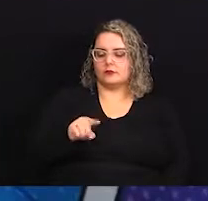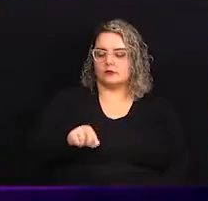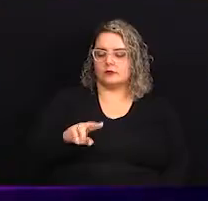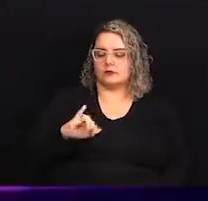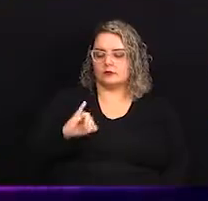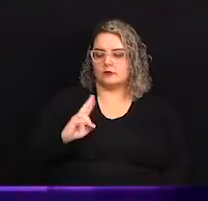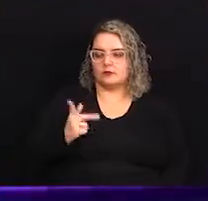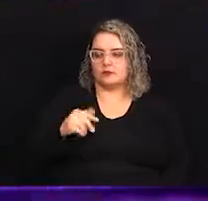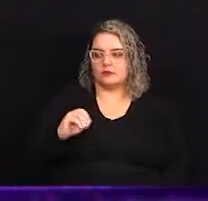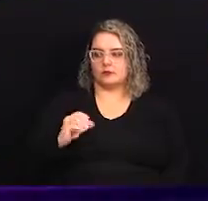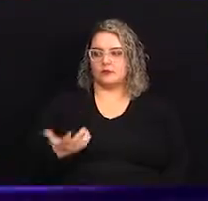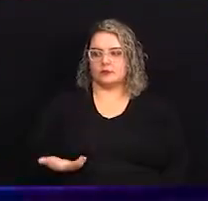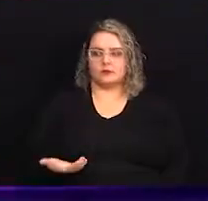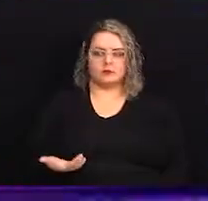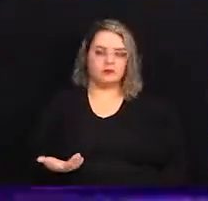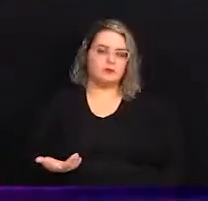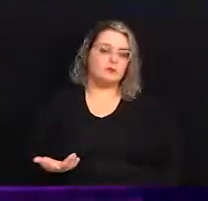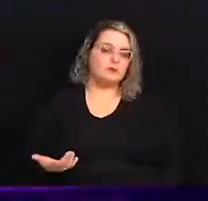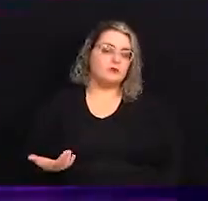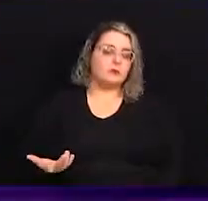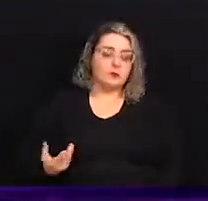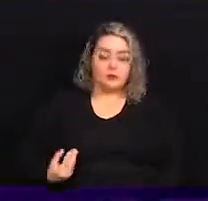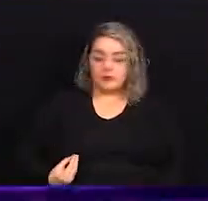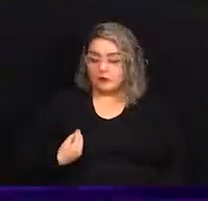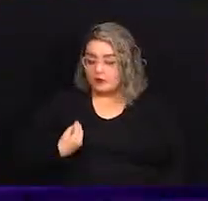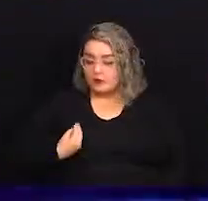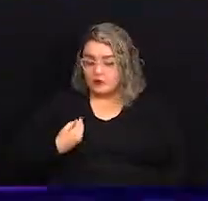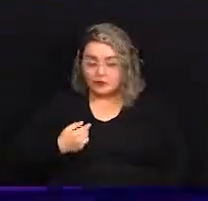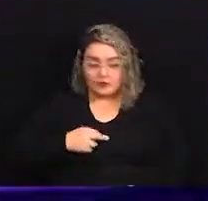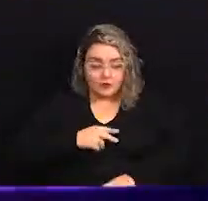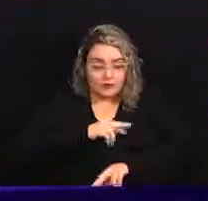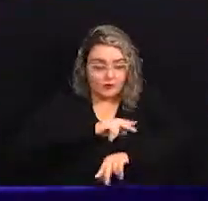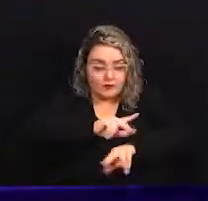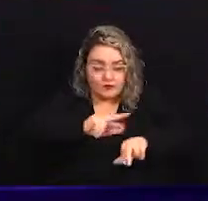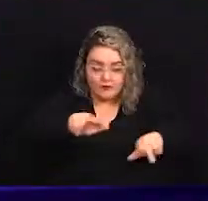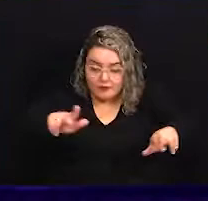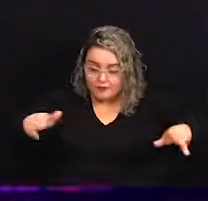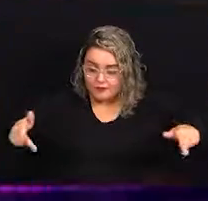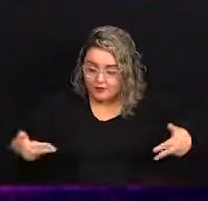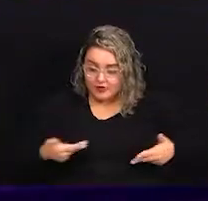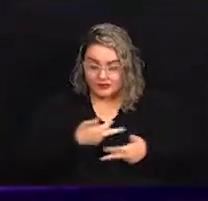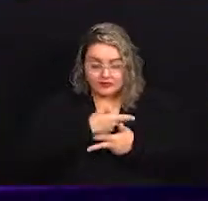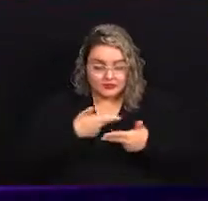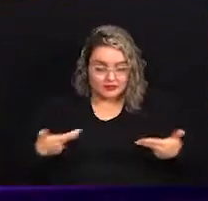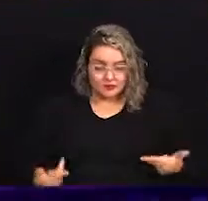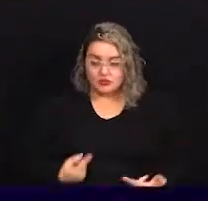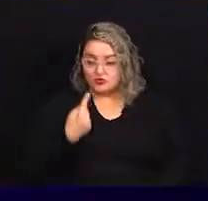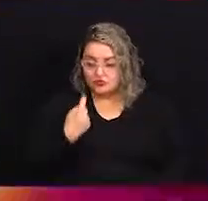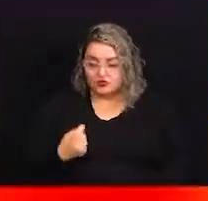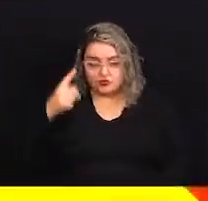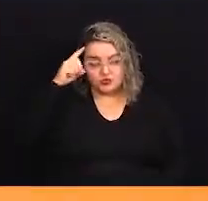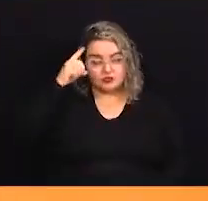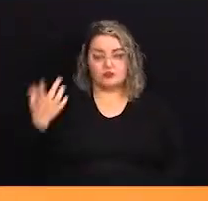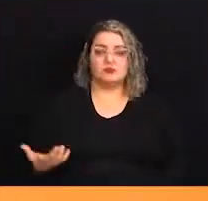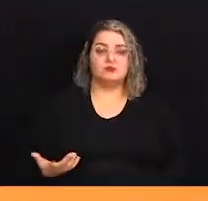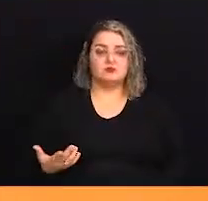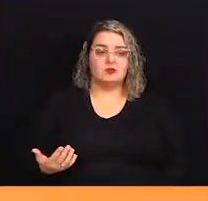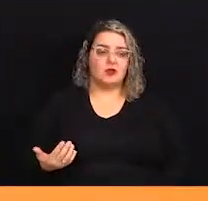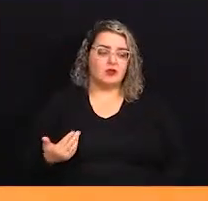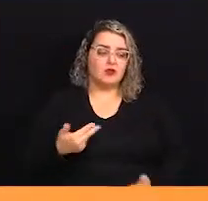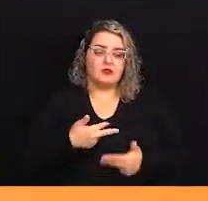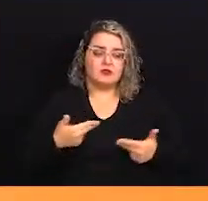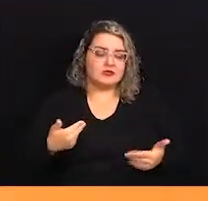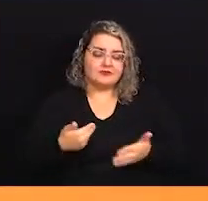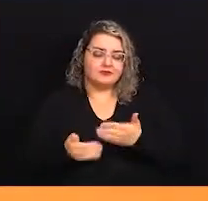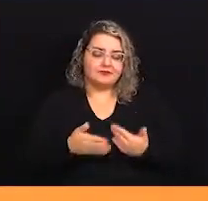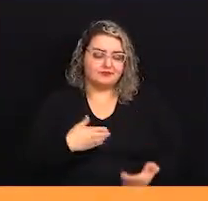ser adolescente é viver 500 coisas ao mesmo tempo num único dia, né? É você misturar tudo, assim, coisas que são sem importância para os adultos,